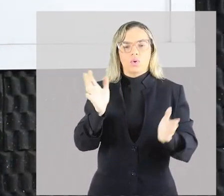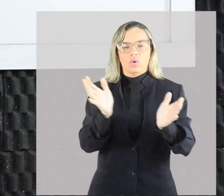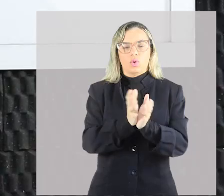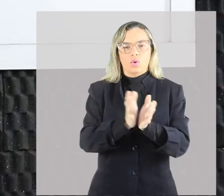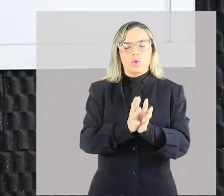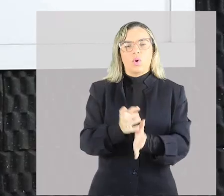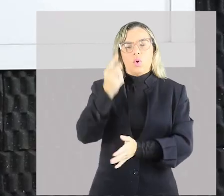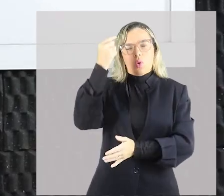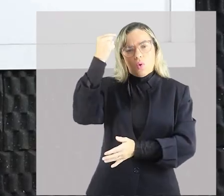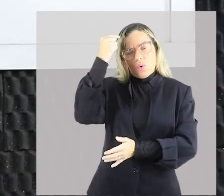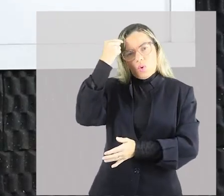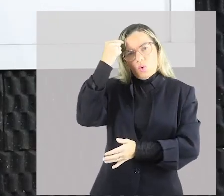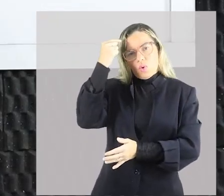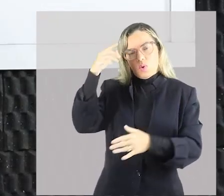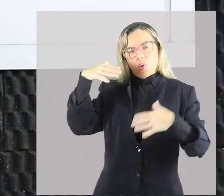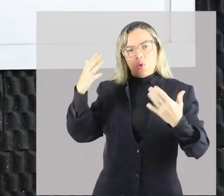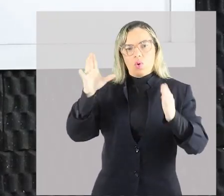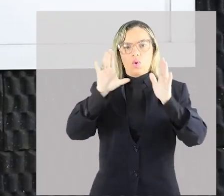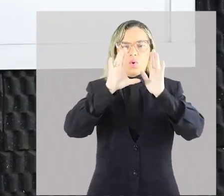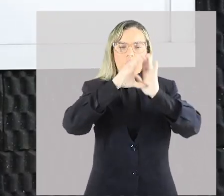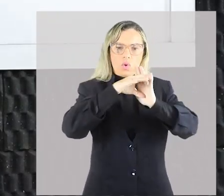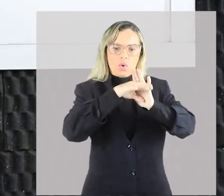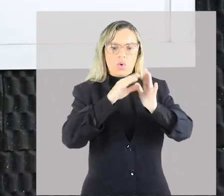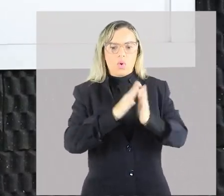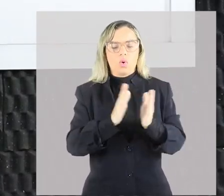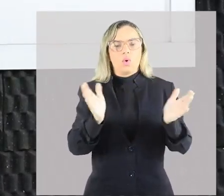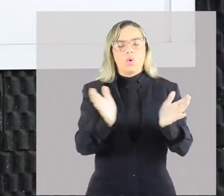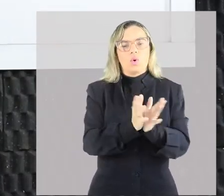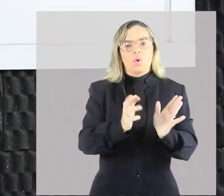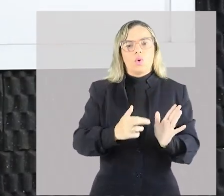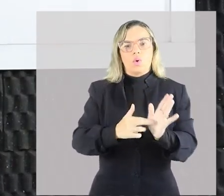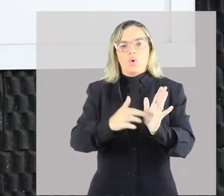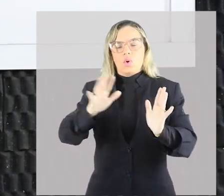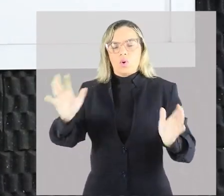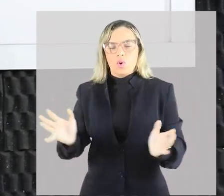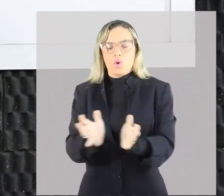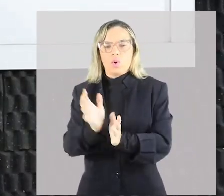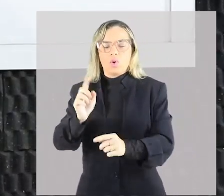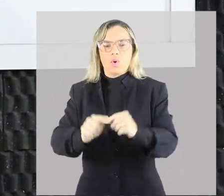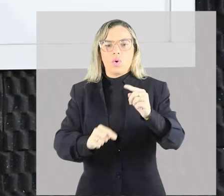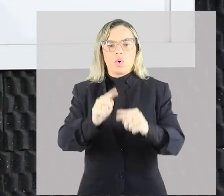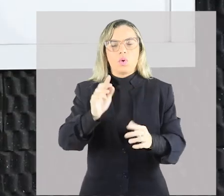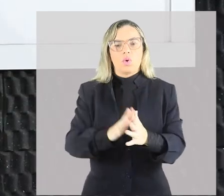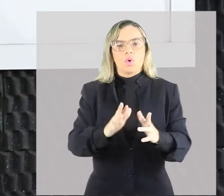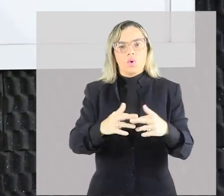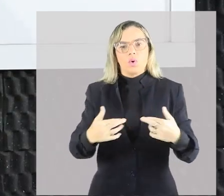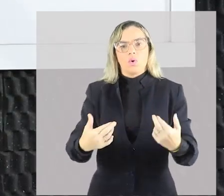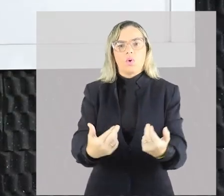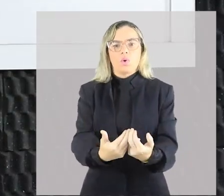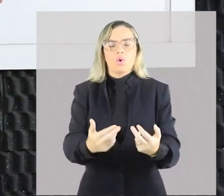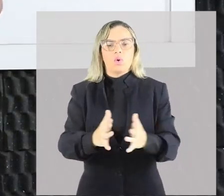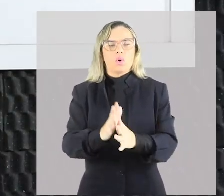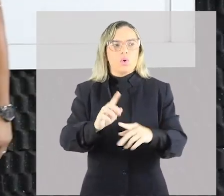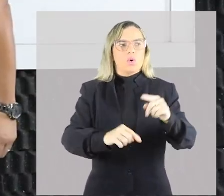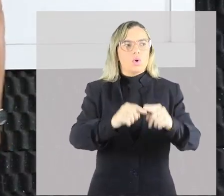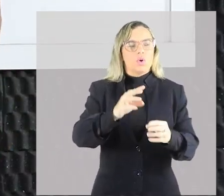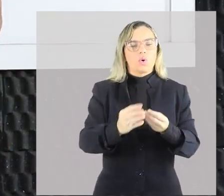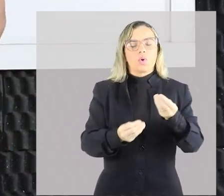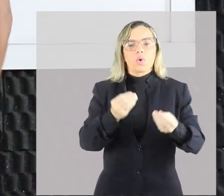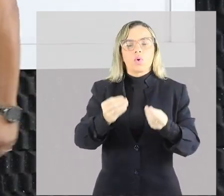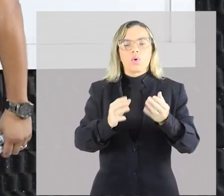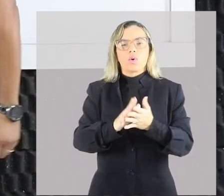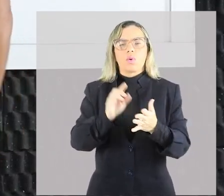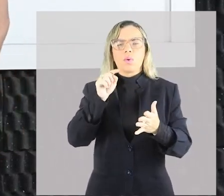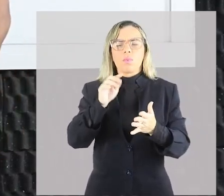a ideia do que seja um conjunto, como coleção, como agrupamento, como reunião de objetos. Vimos também como é que eu posso